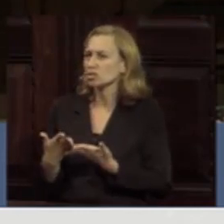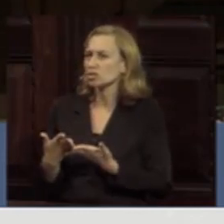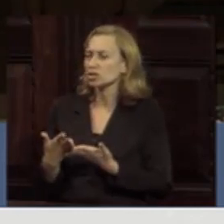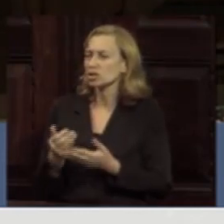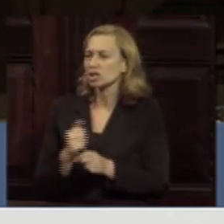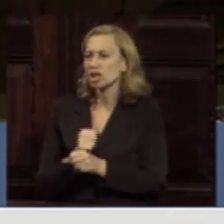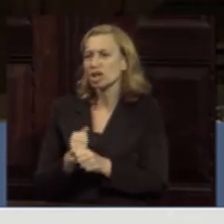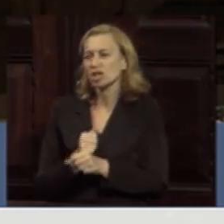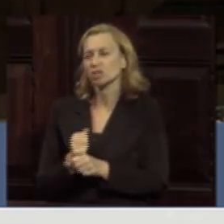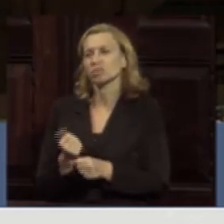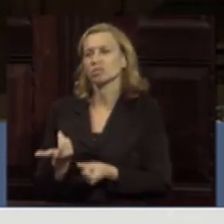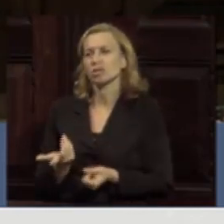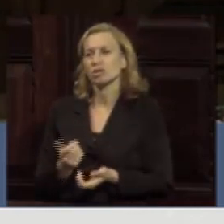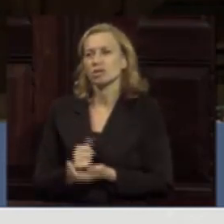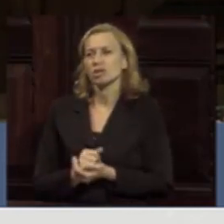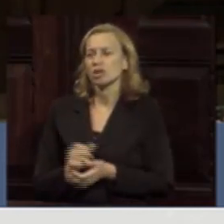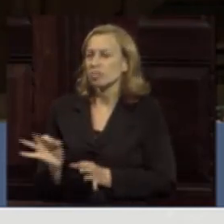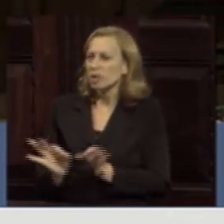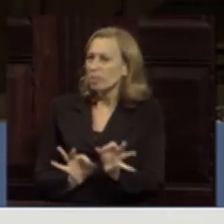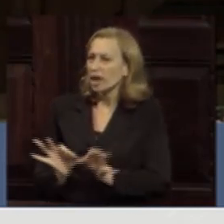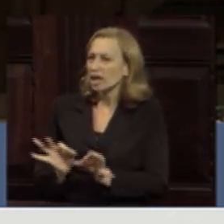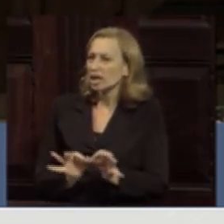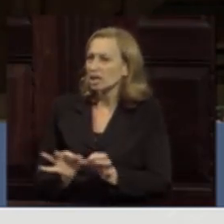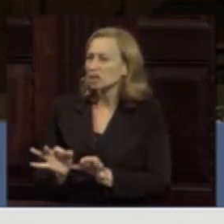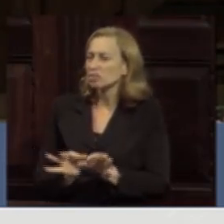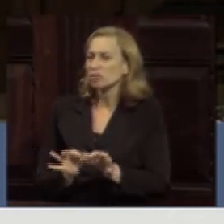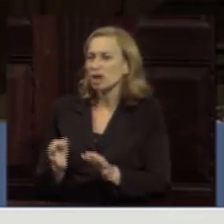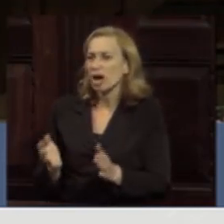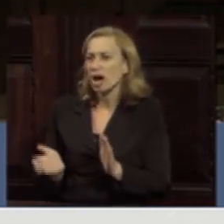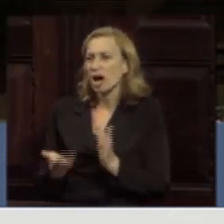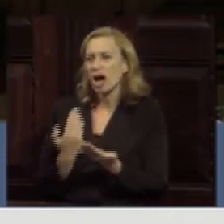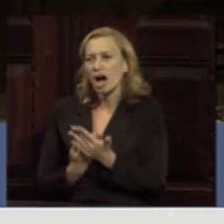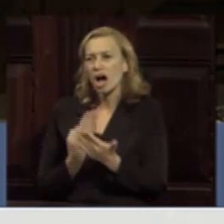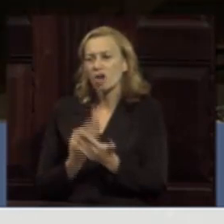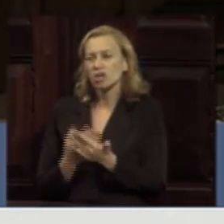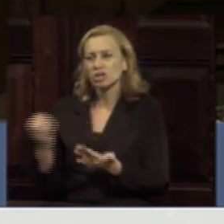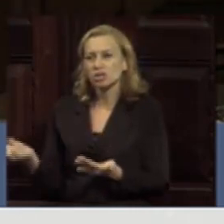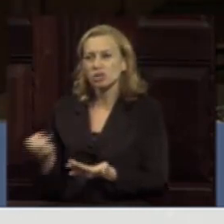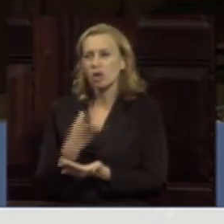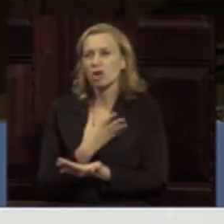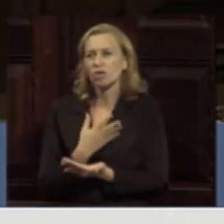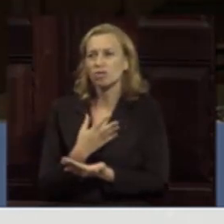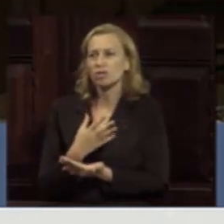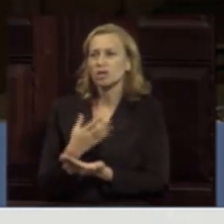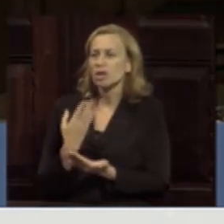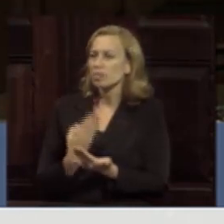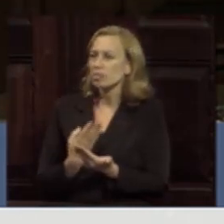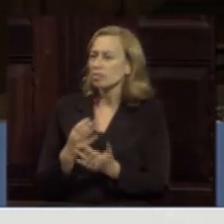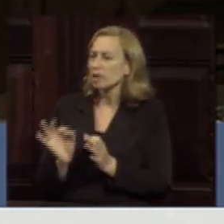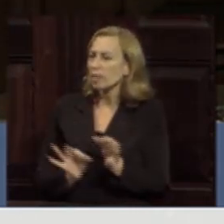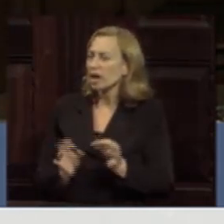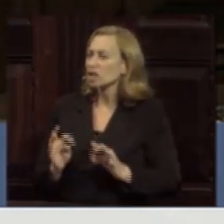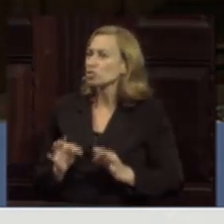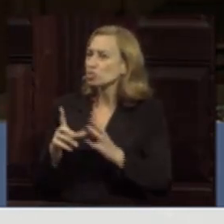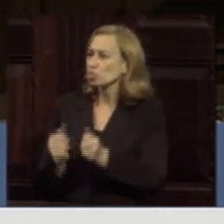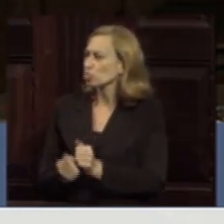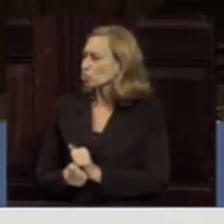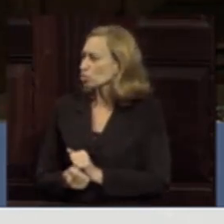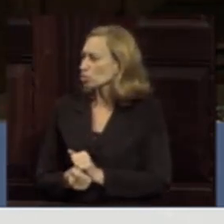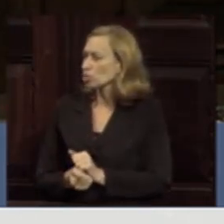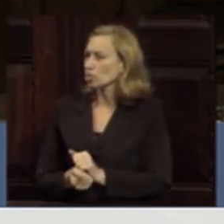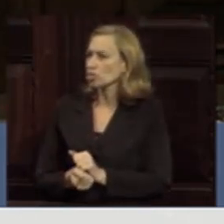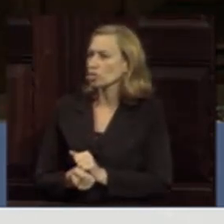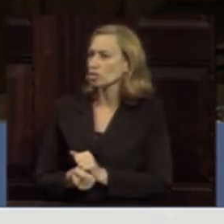fazendo novas leituras, preparando aulas inovadoras, preparando ilustrações e exemplos para enriquecer o seu trabalho. E,